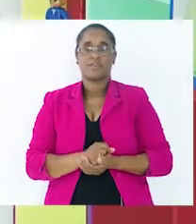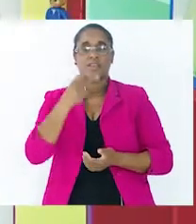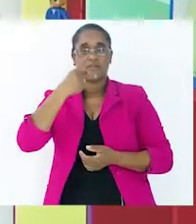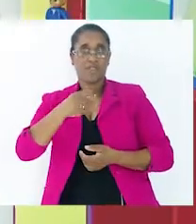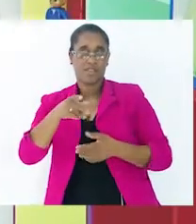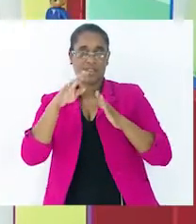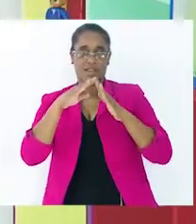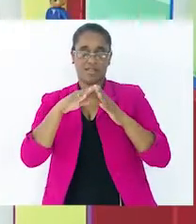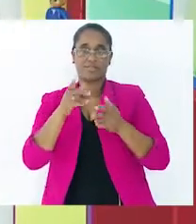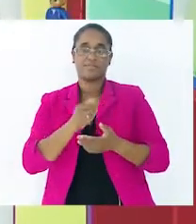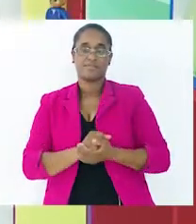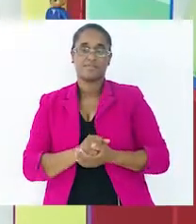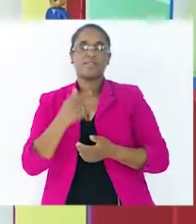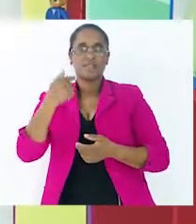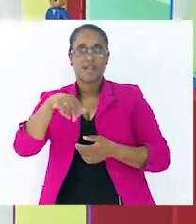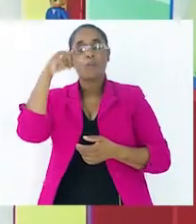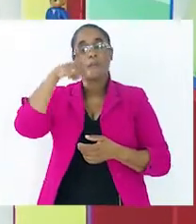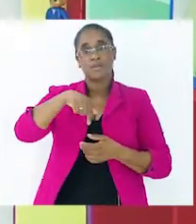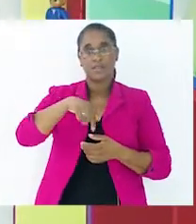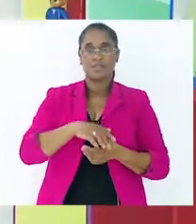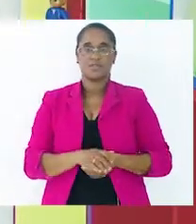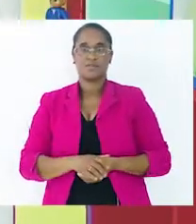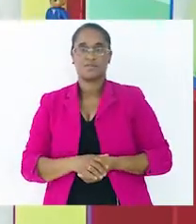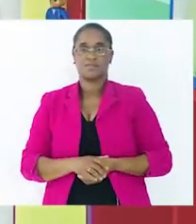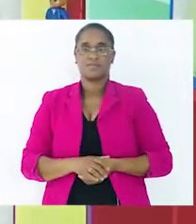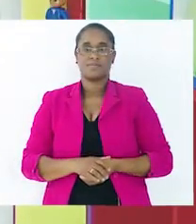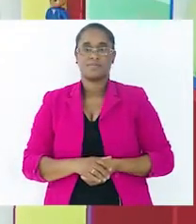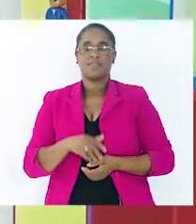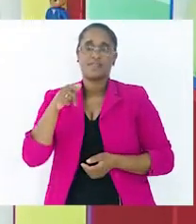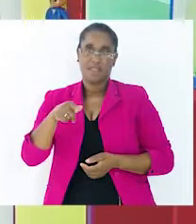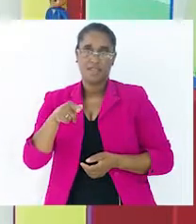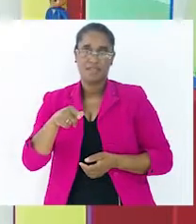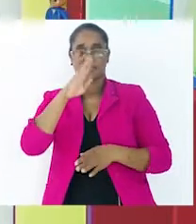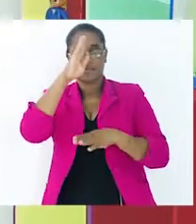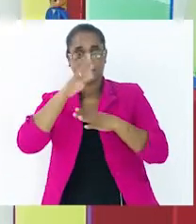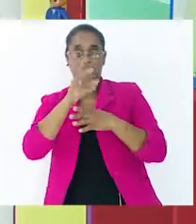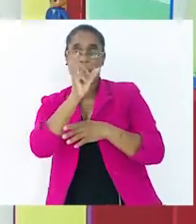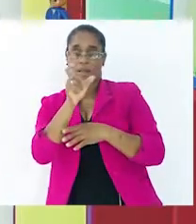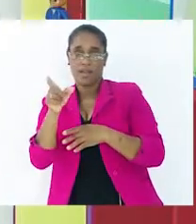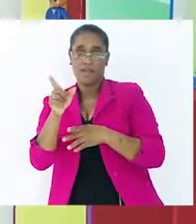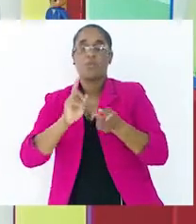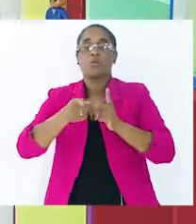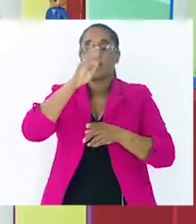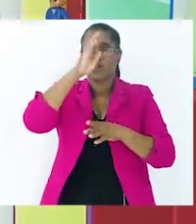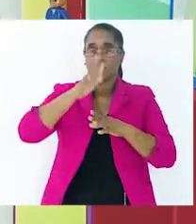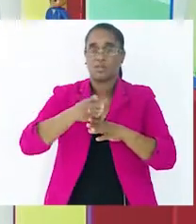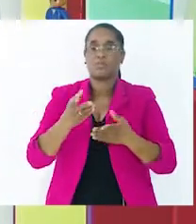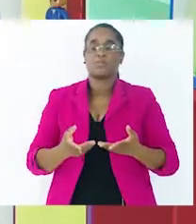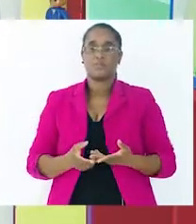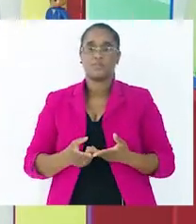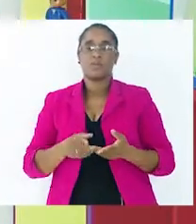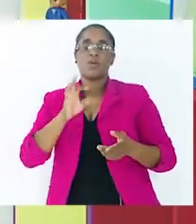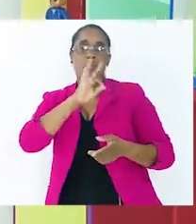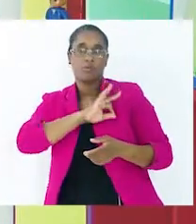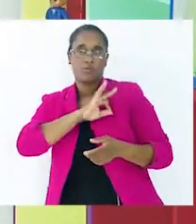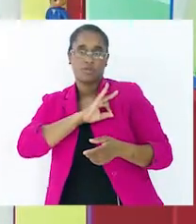Ficamos em casa. Está no presente, menino. No presente. Nesta passagem, o que é que aconteceu? O